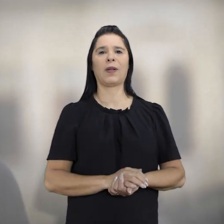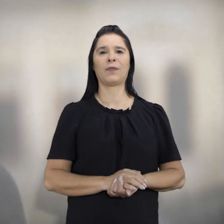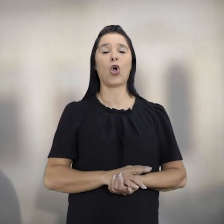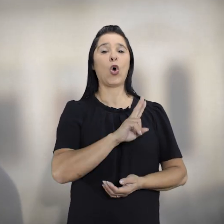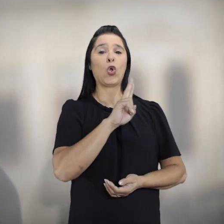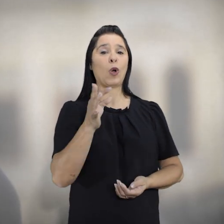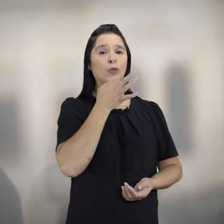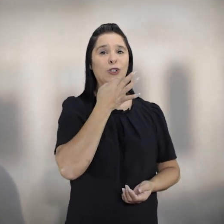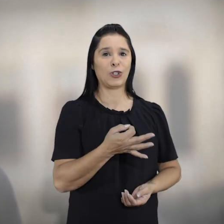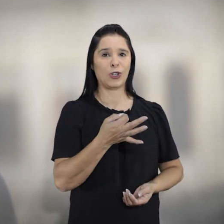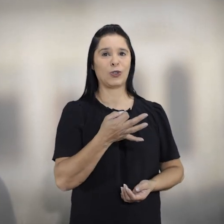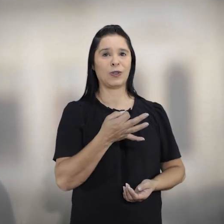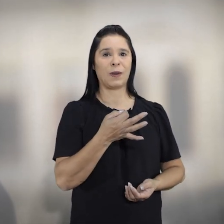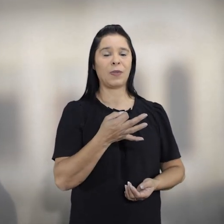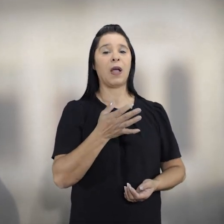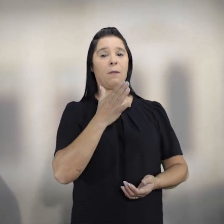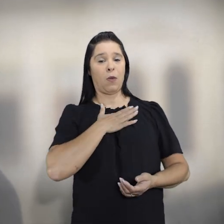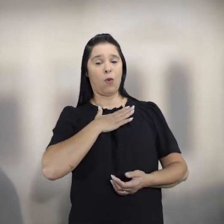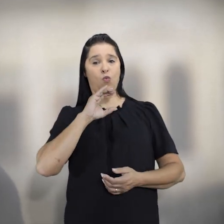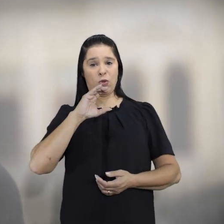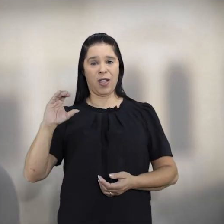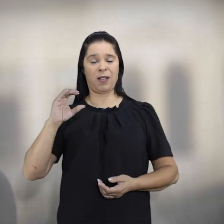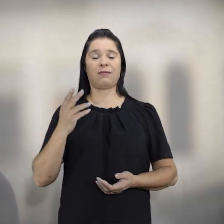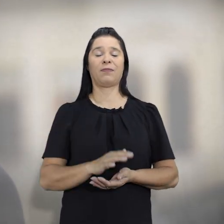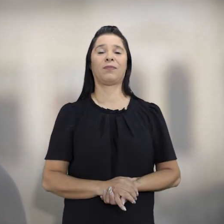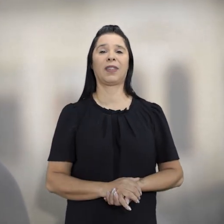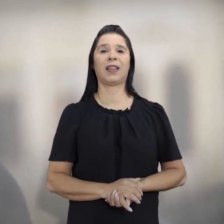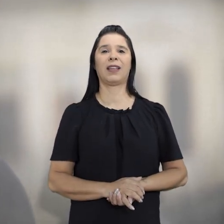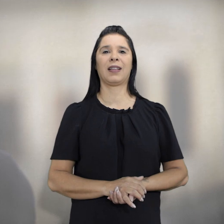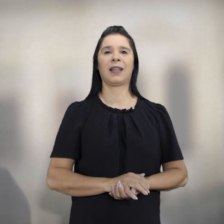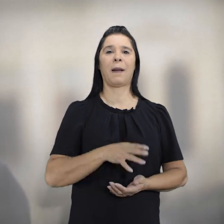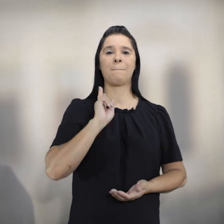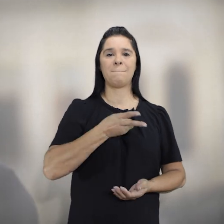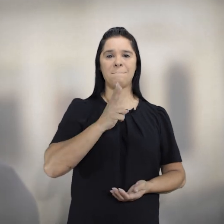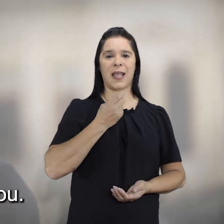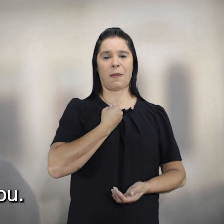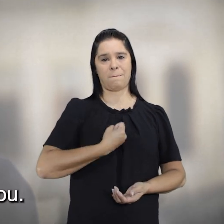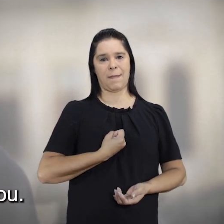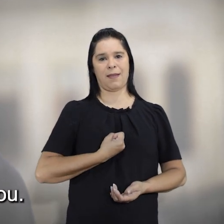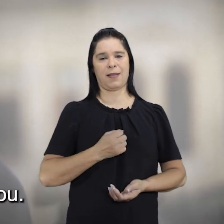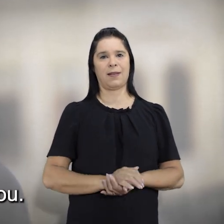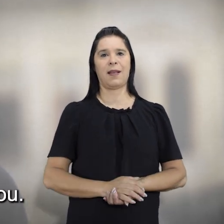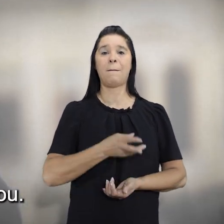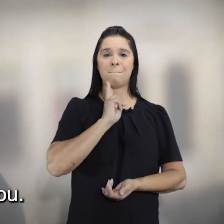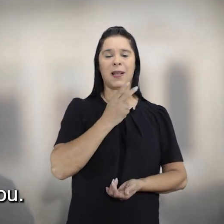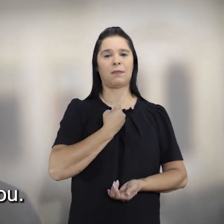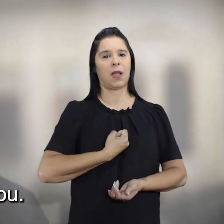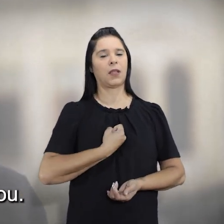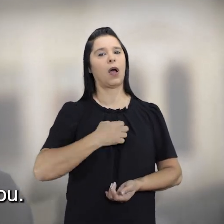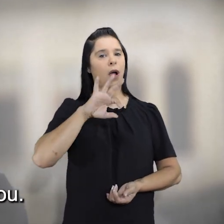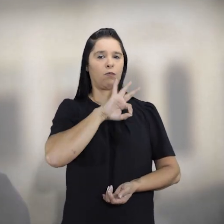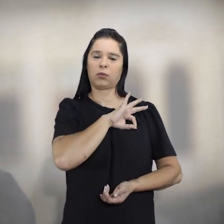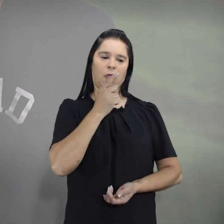O nome sugerido, e foi sugerido pelo meu cunhado, era que ia chamar Mesma Merda. Mas a Mesma Merda o policial